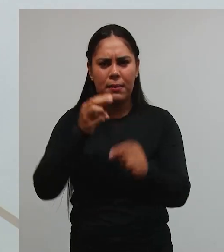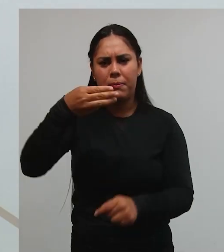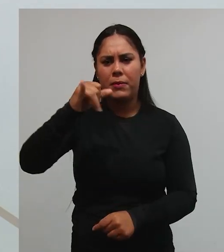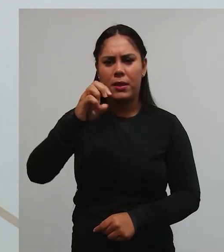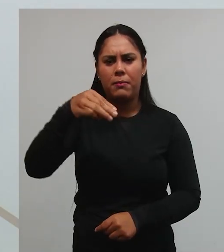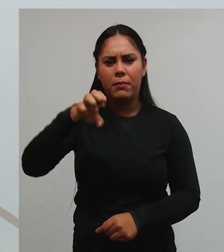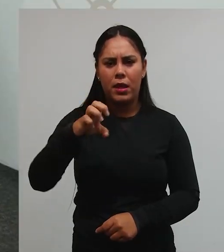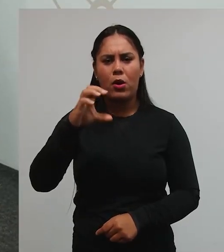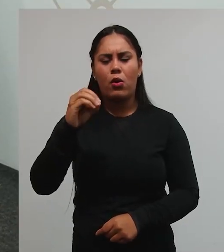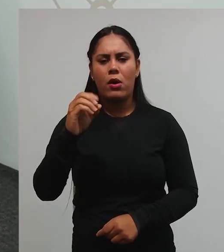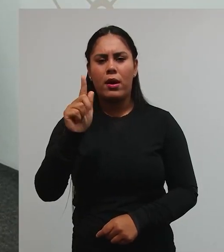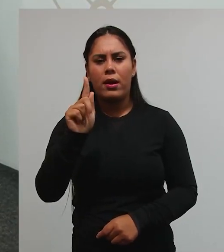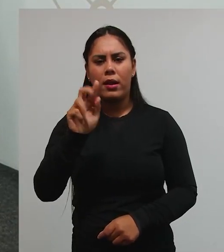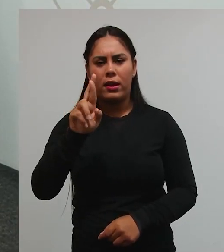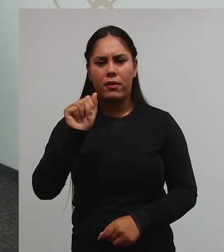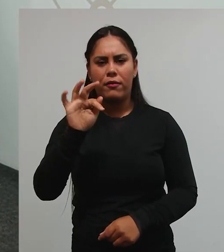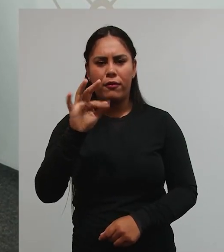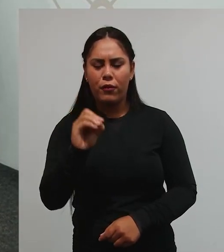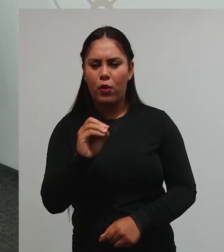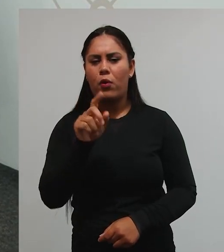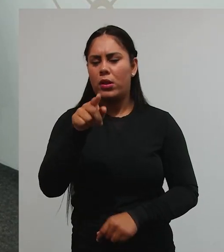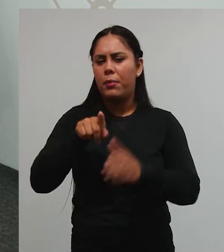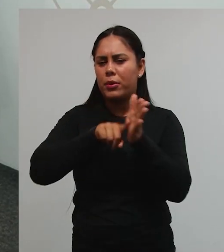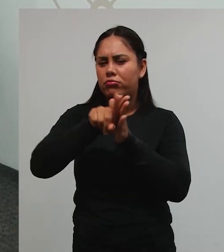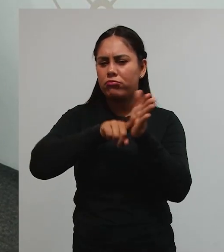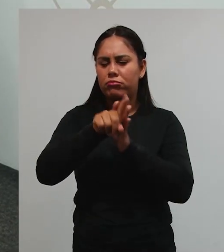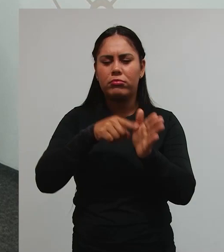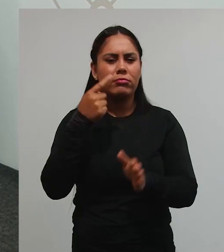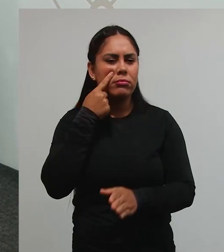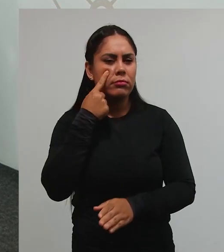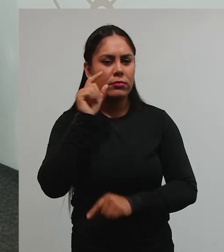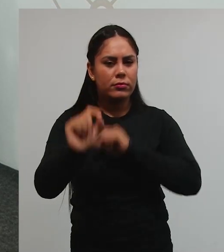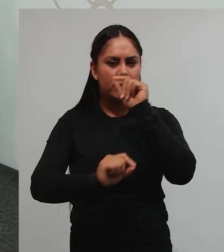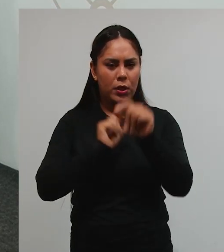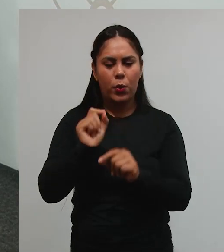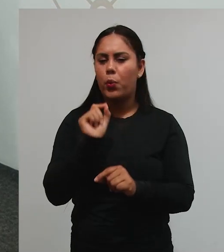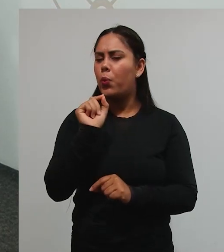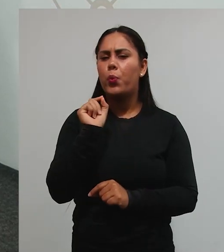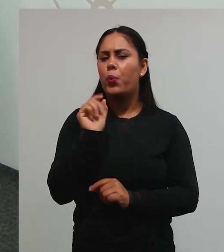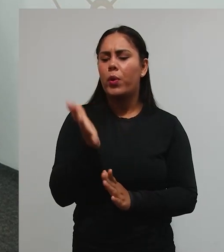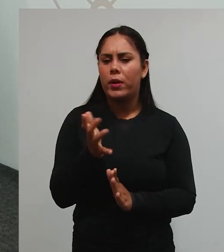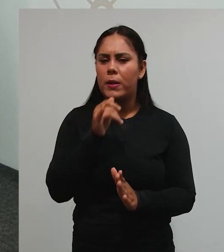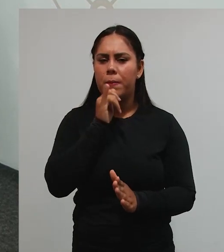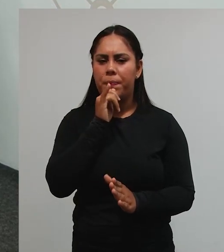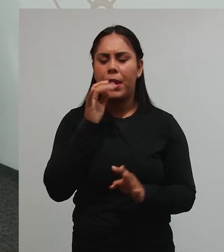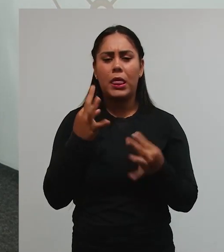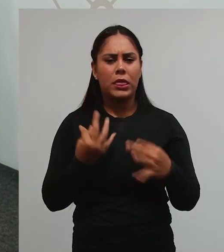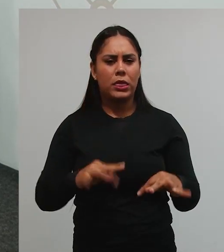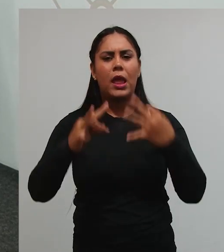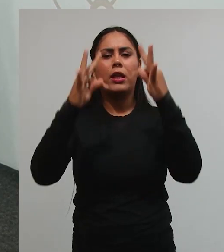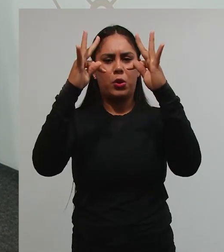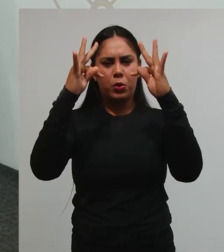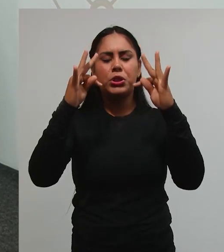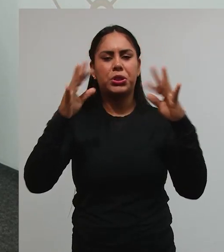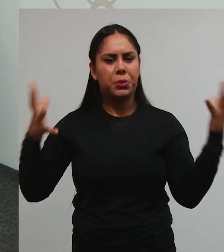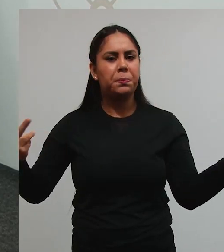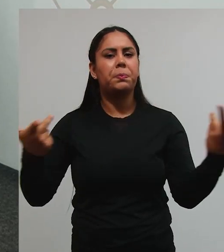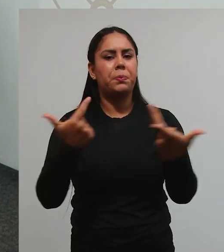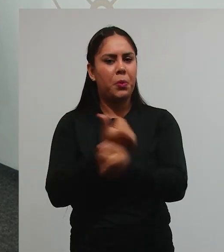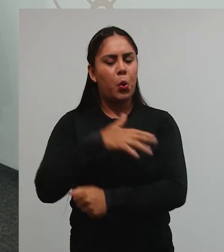garrafa, programando projetos de atividade, rodando atividades no